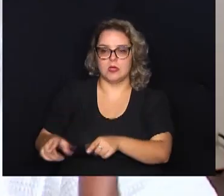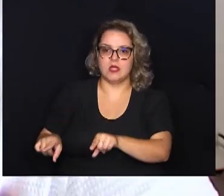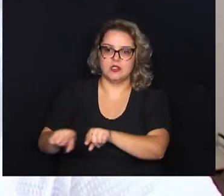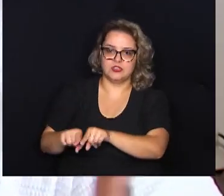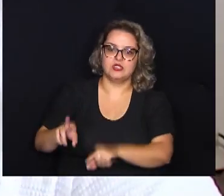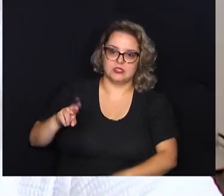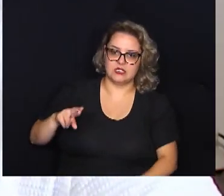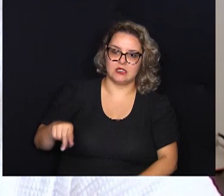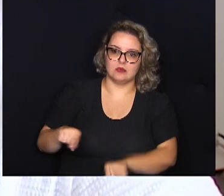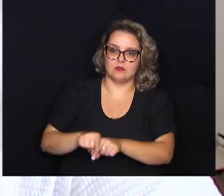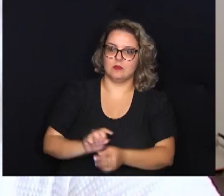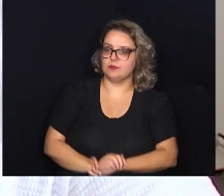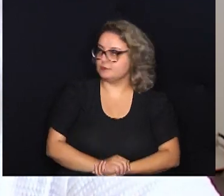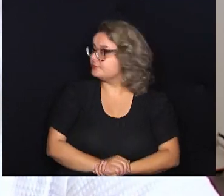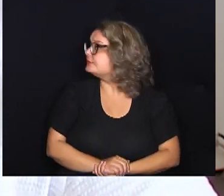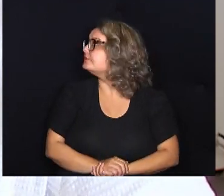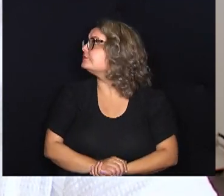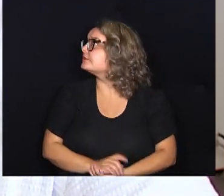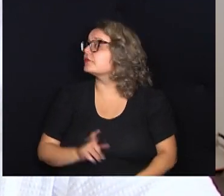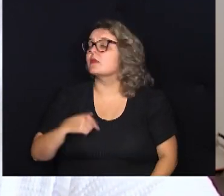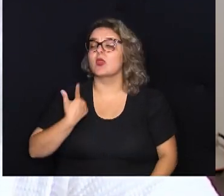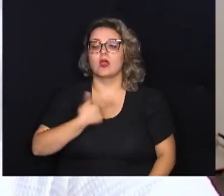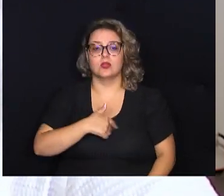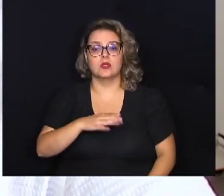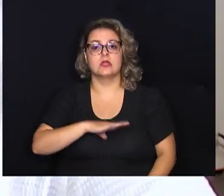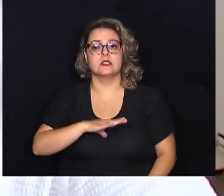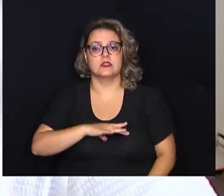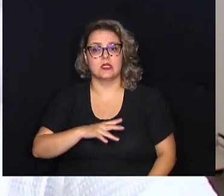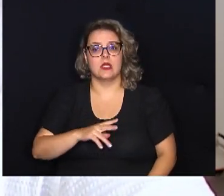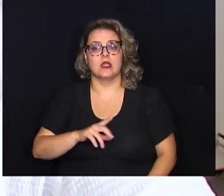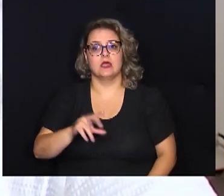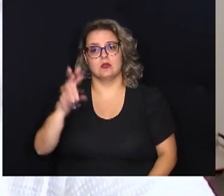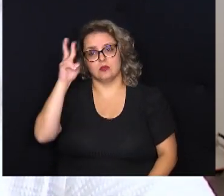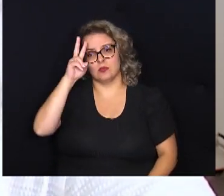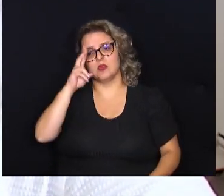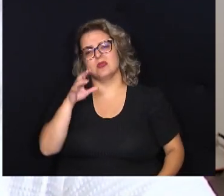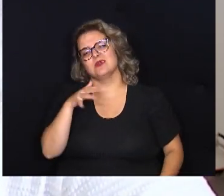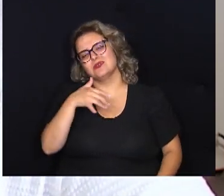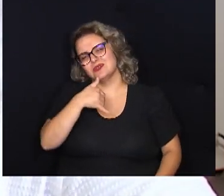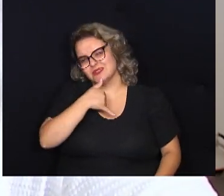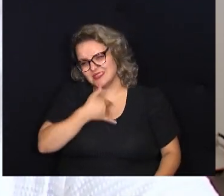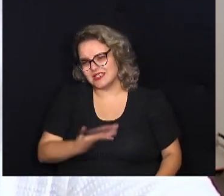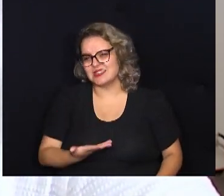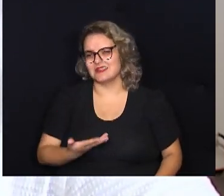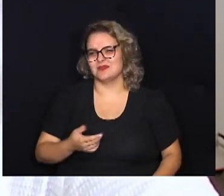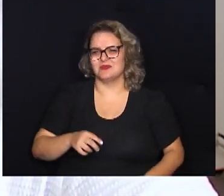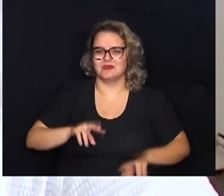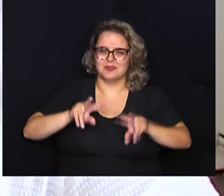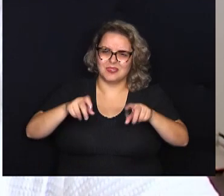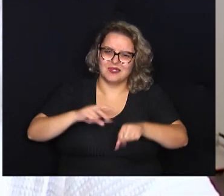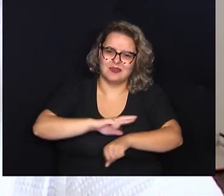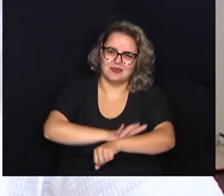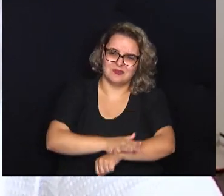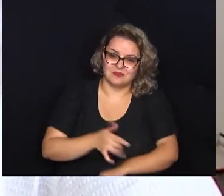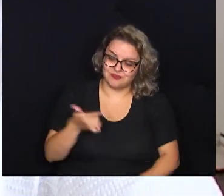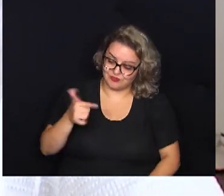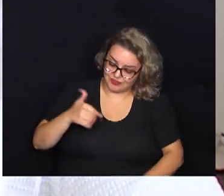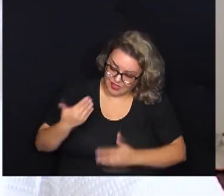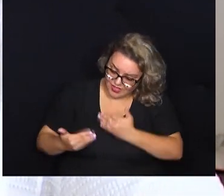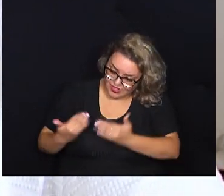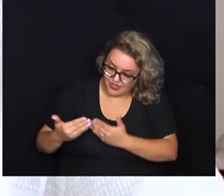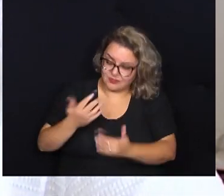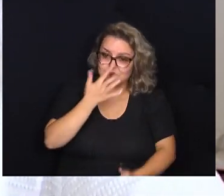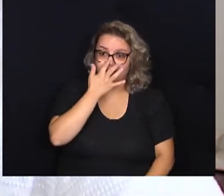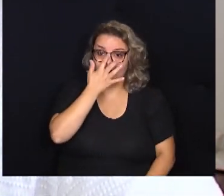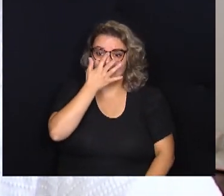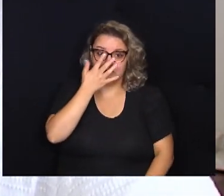razão. A nossa cidade tem um histórico muito triste sobre esse negócio de racismo. E continuou.